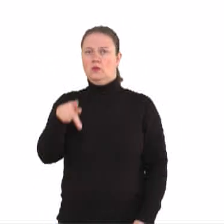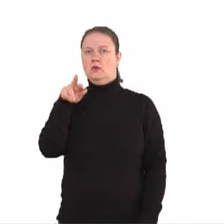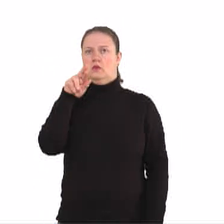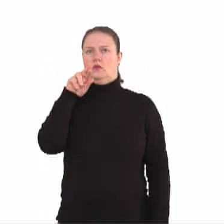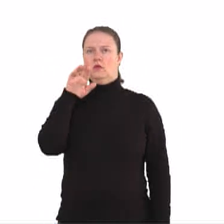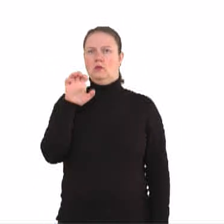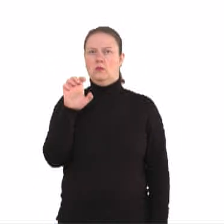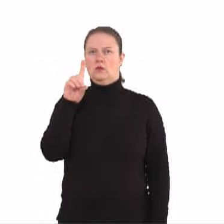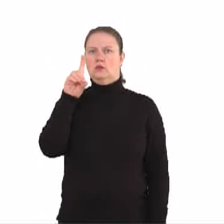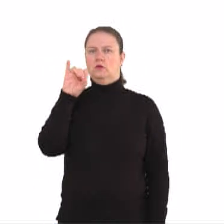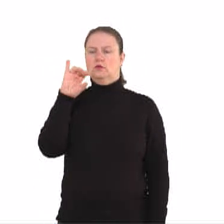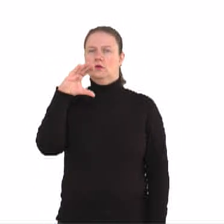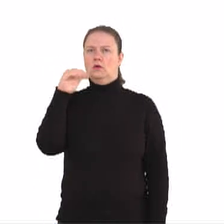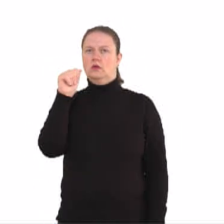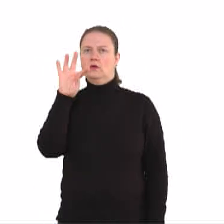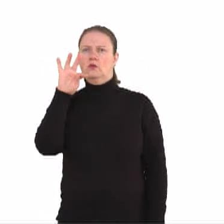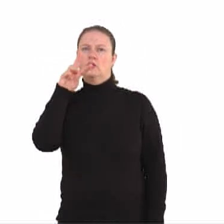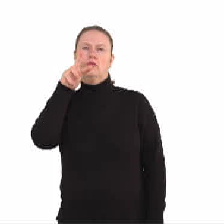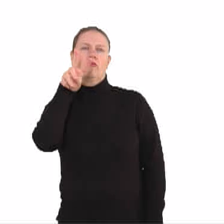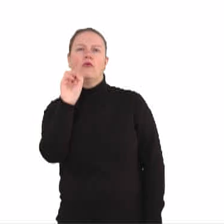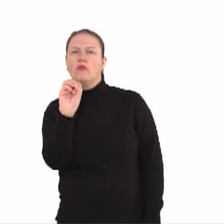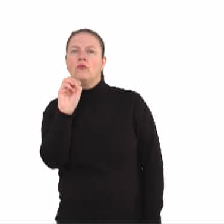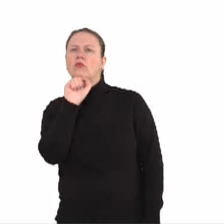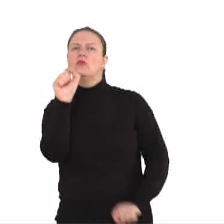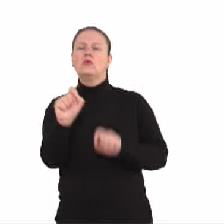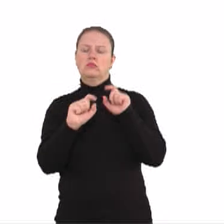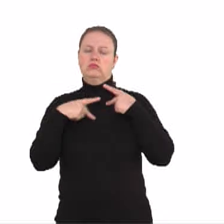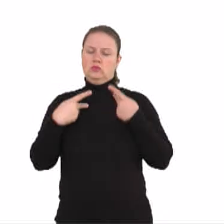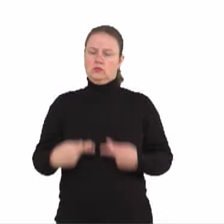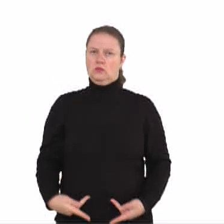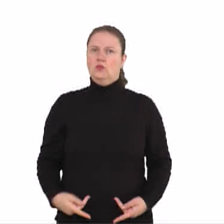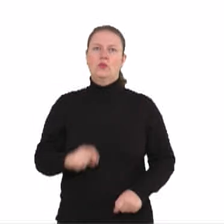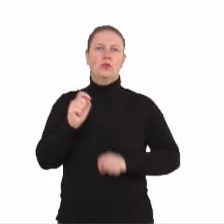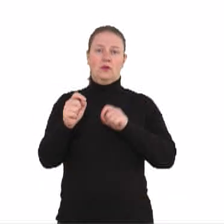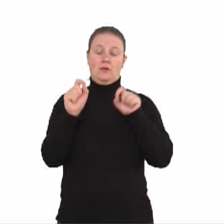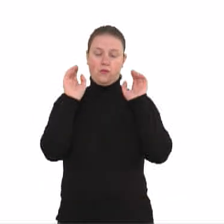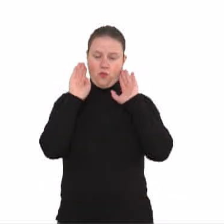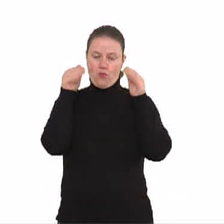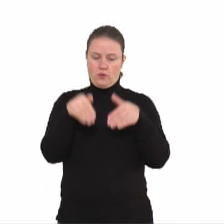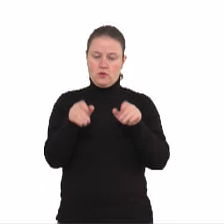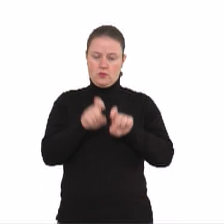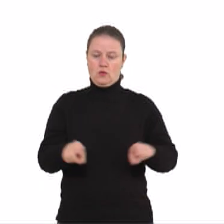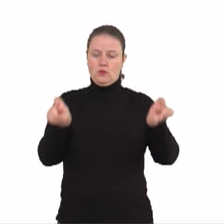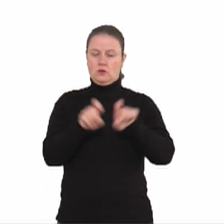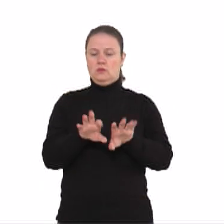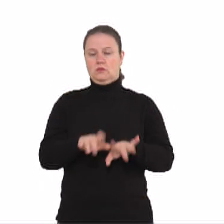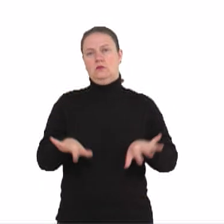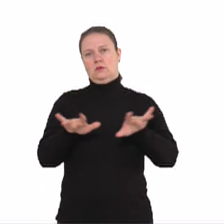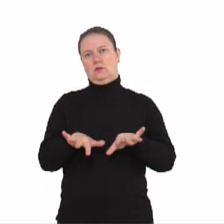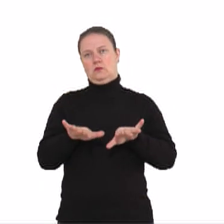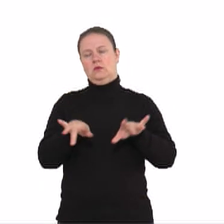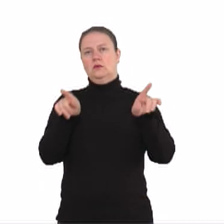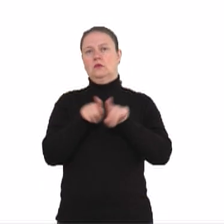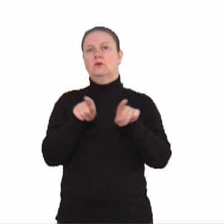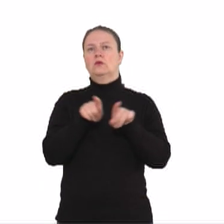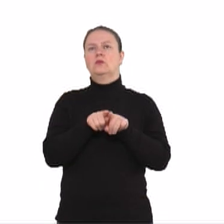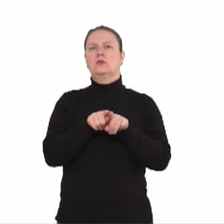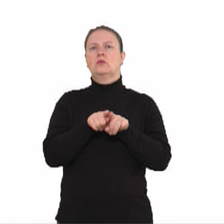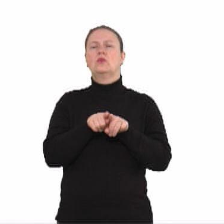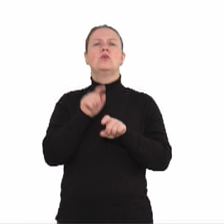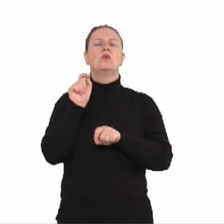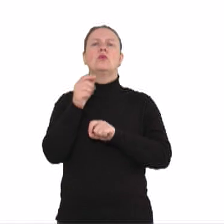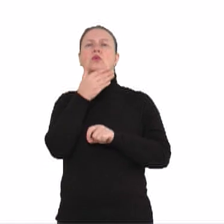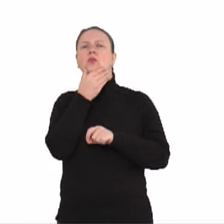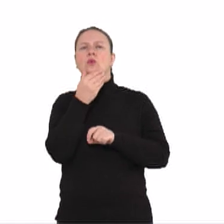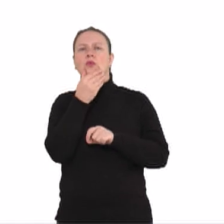está retomando, está se referindo, aliás, a computadores, beleza? Segunda oração. Johnson é